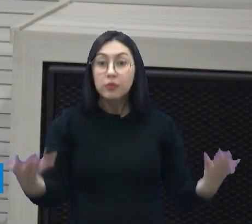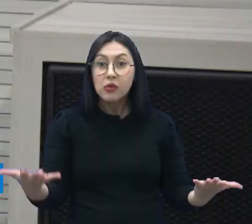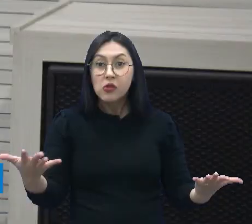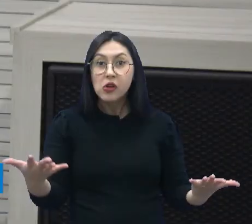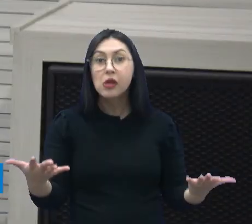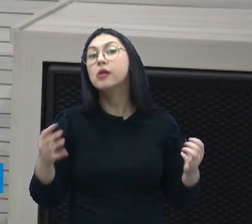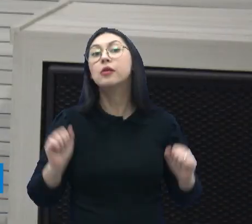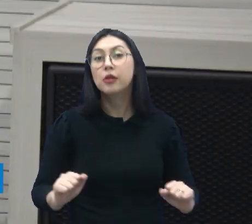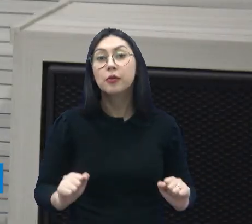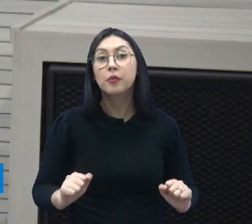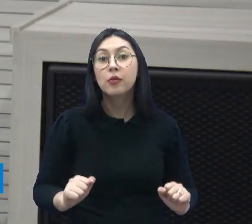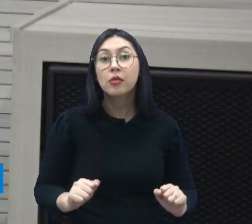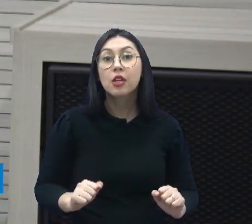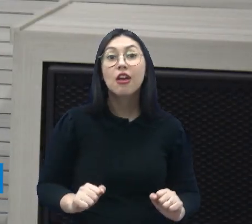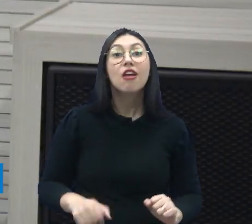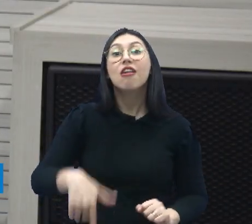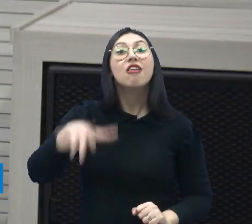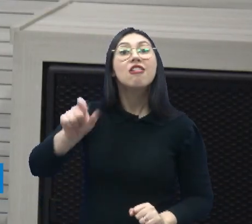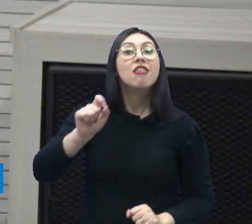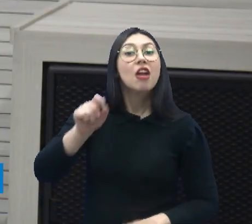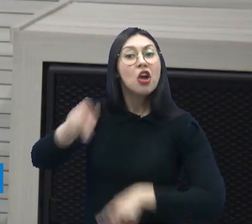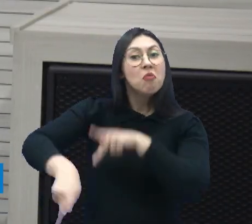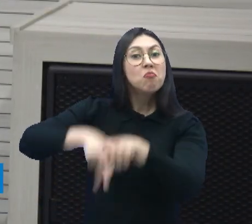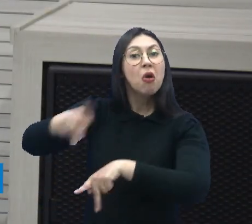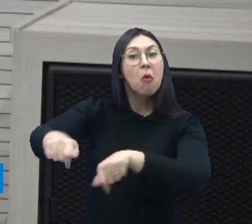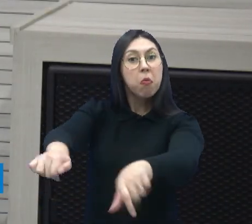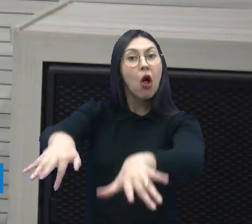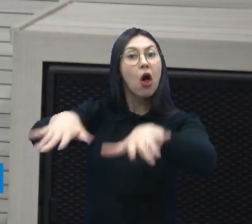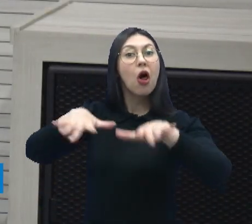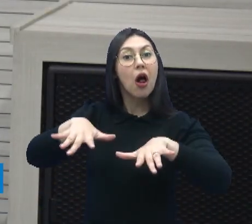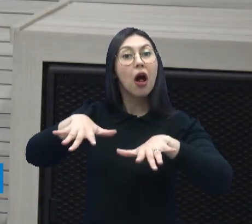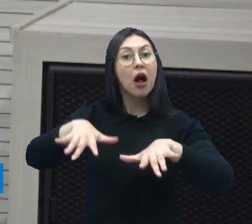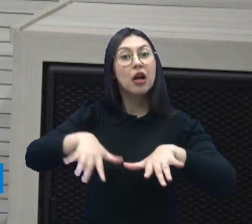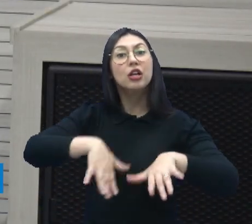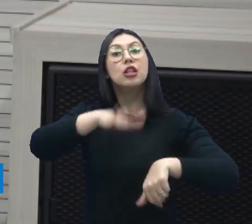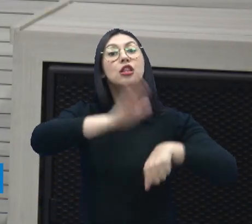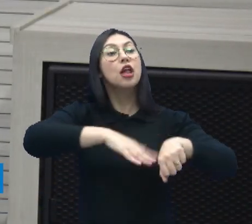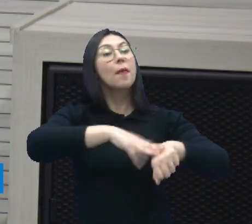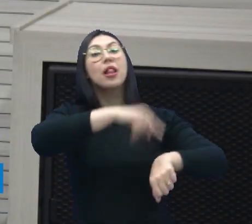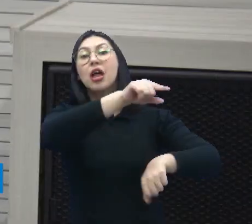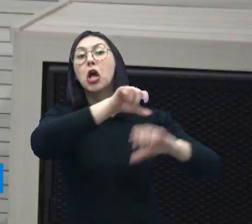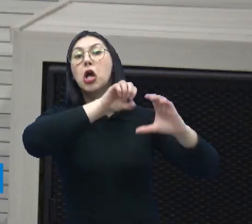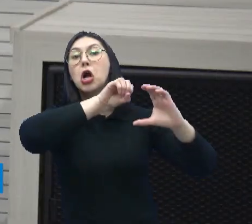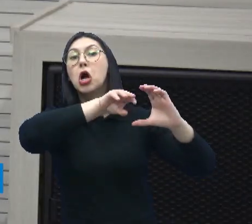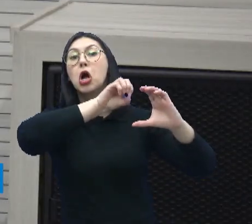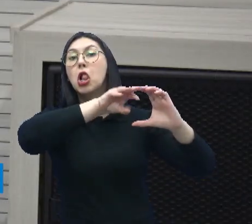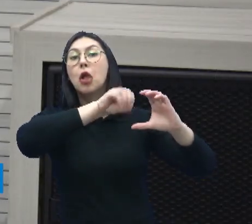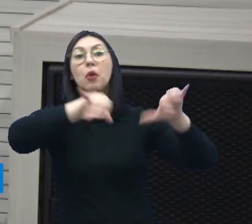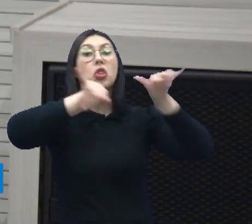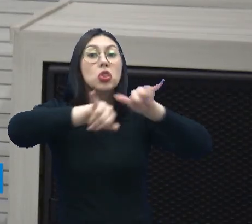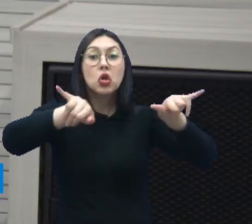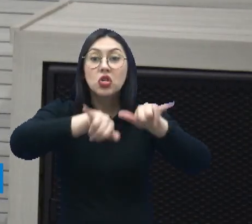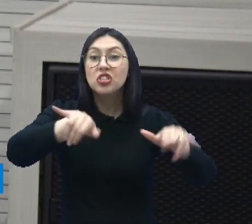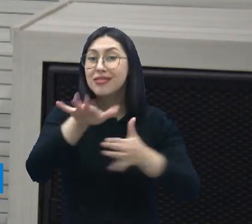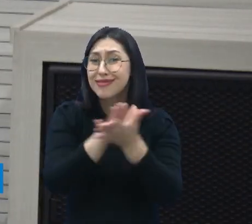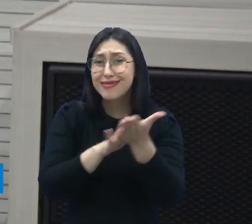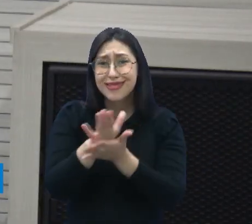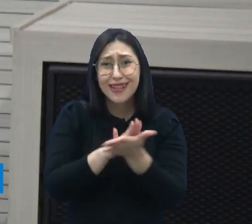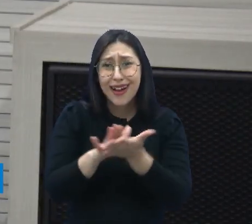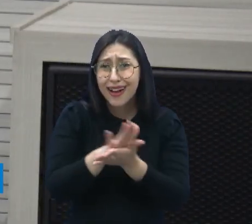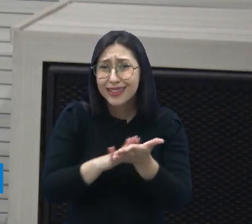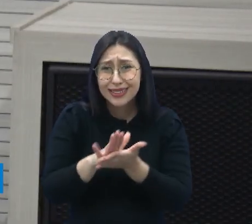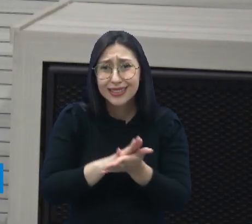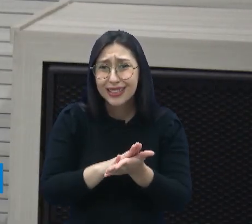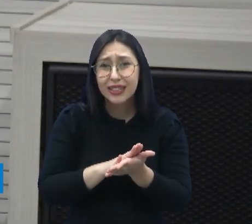dá popularidade a esse governo chama Rede Globo. A Rede Globo não noticiou, não falou nada de